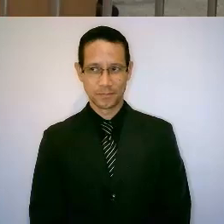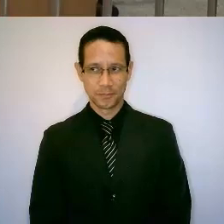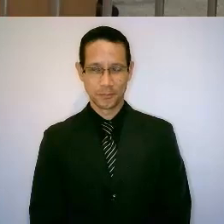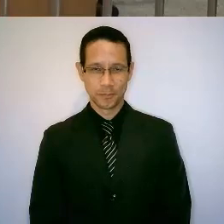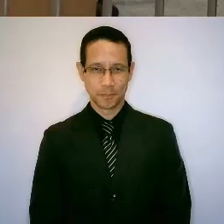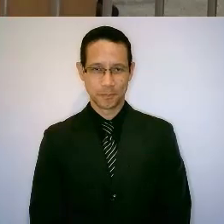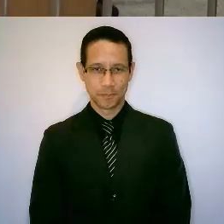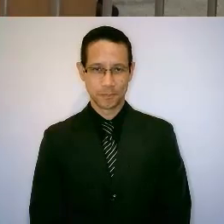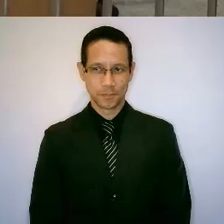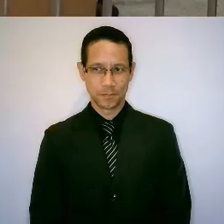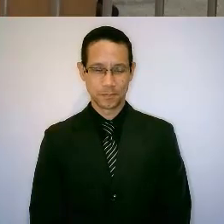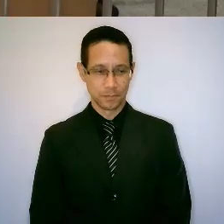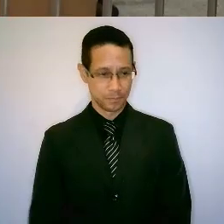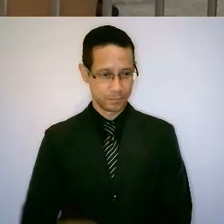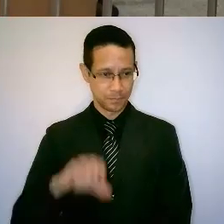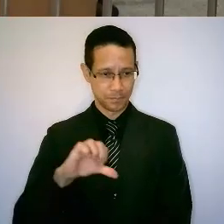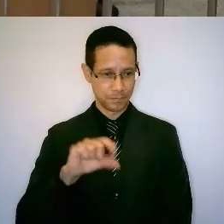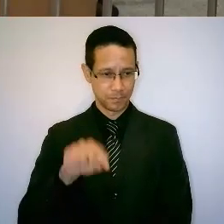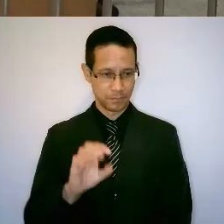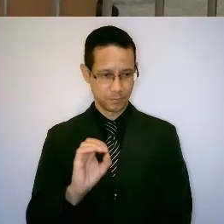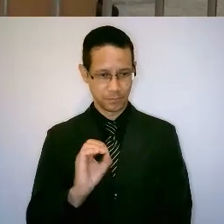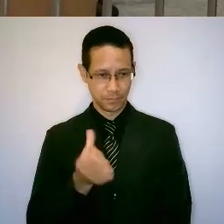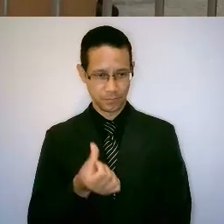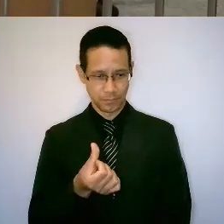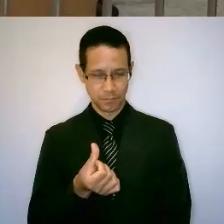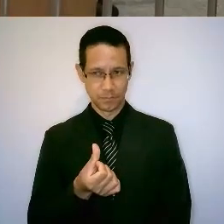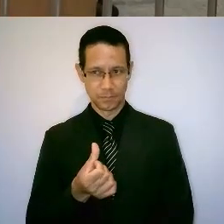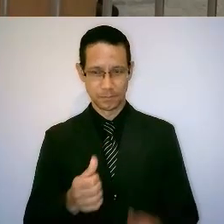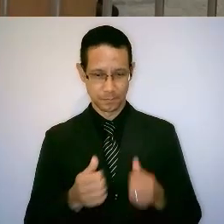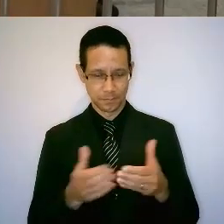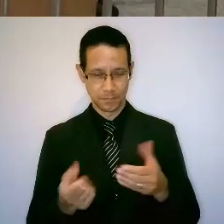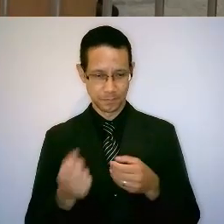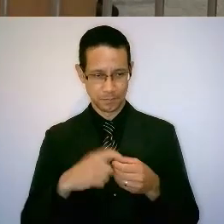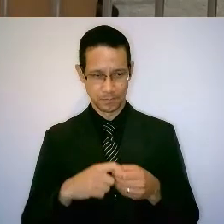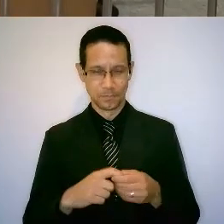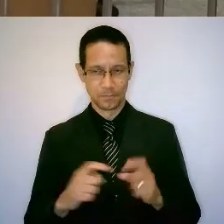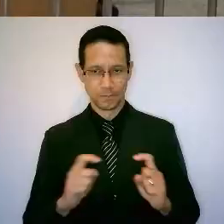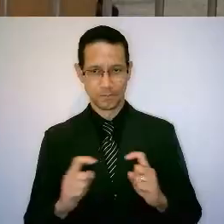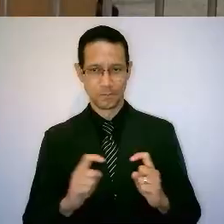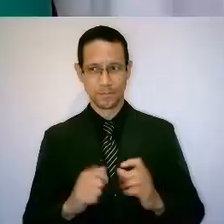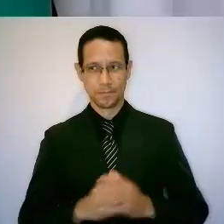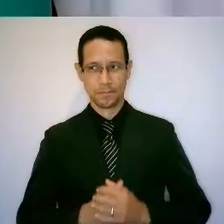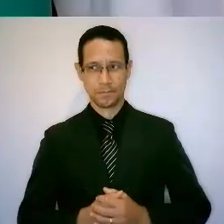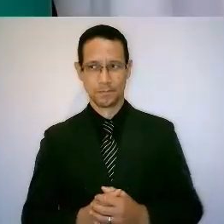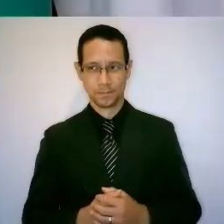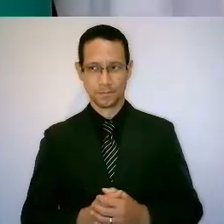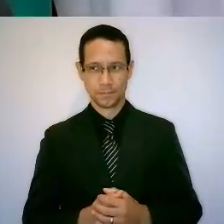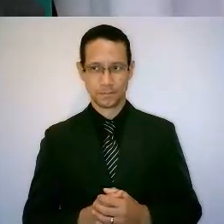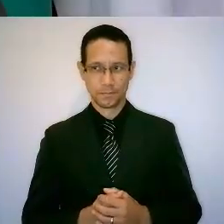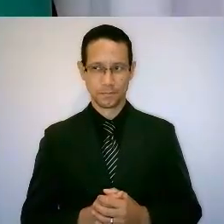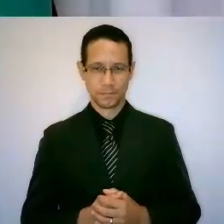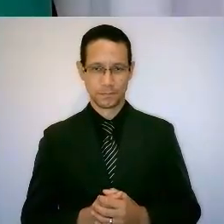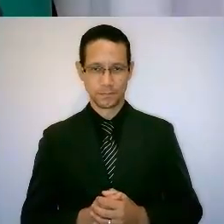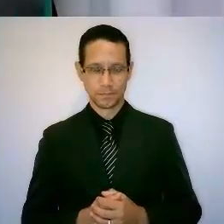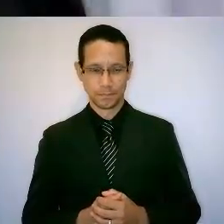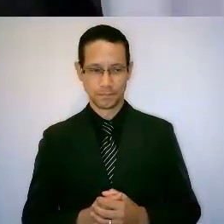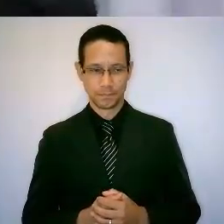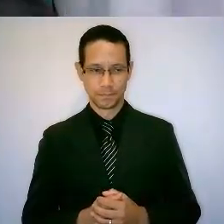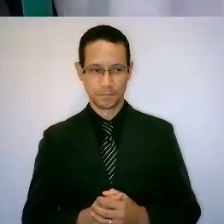às 9:06 É claro é aberta a sessão e